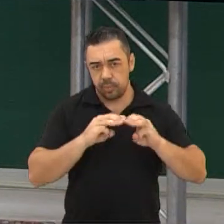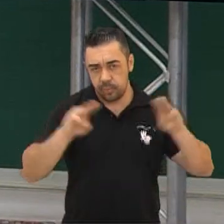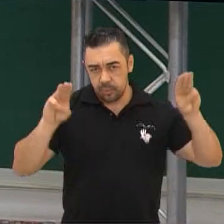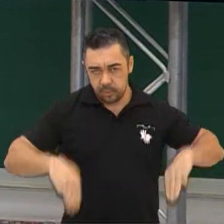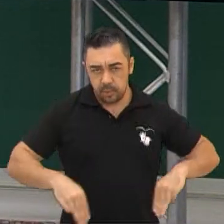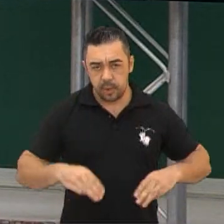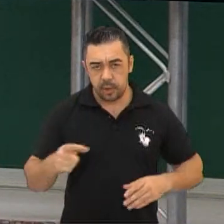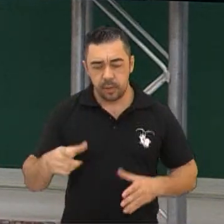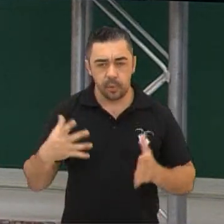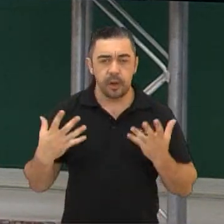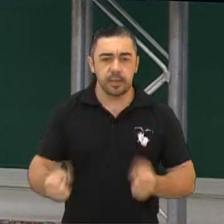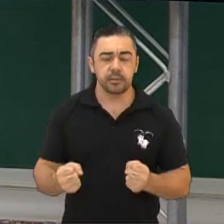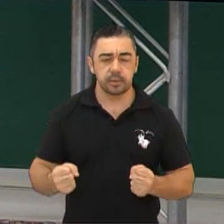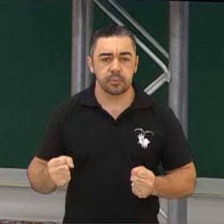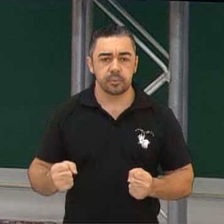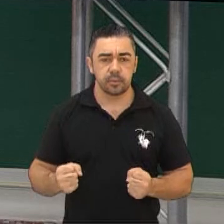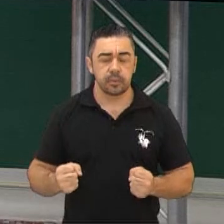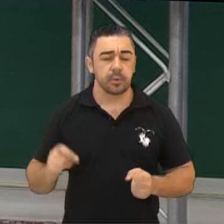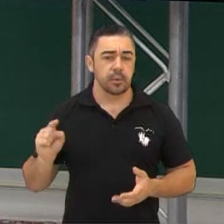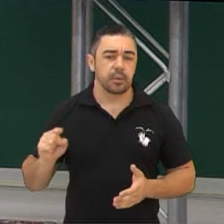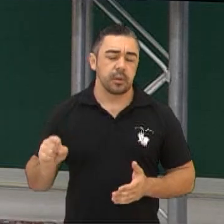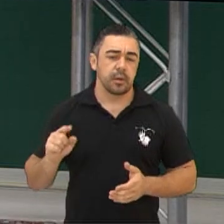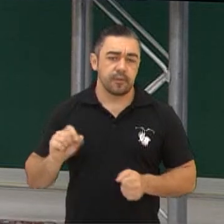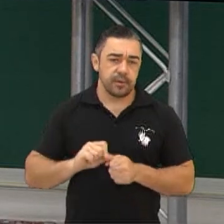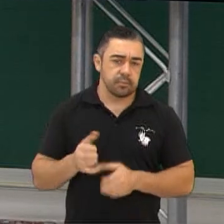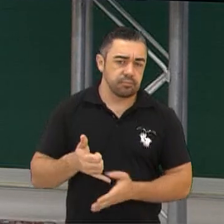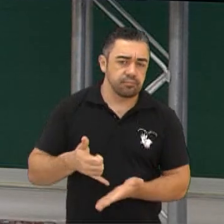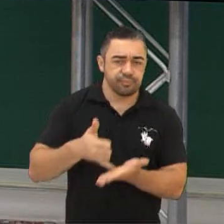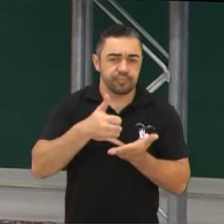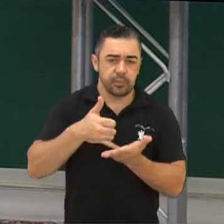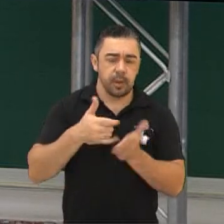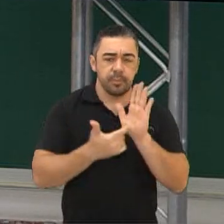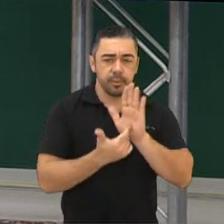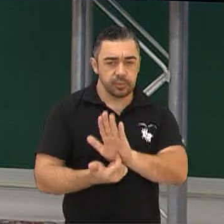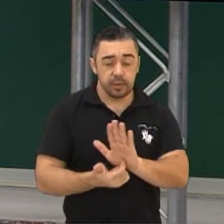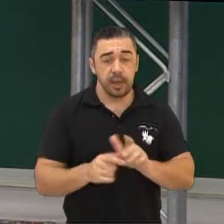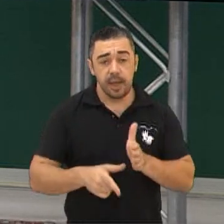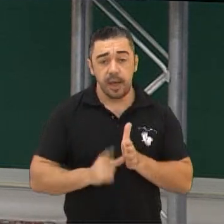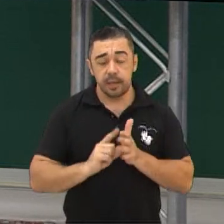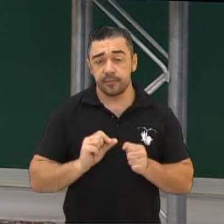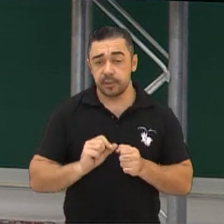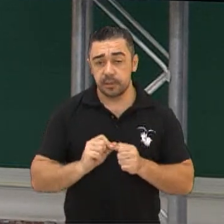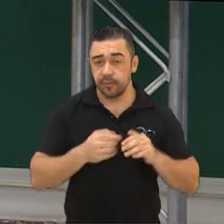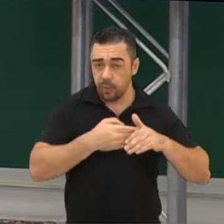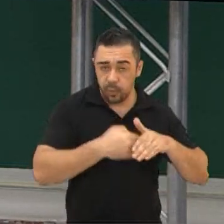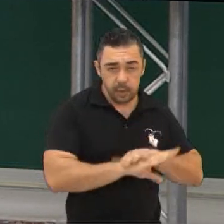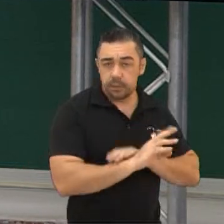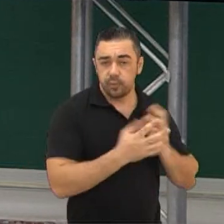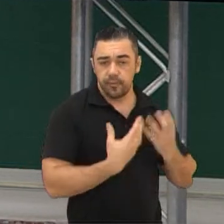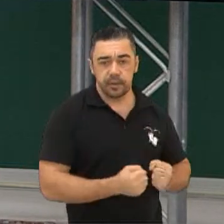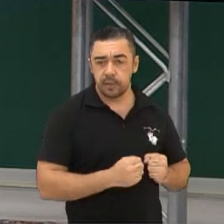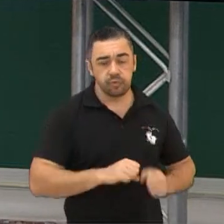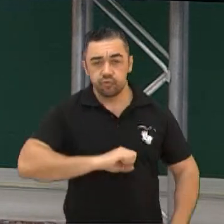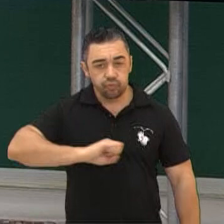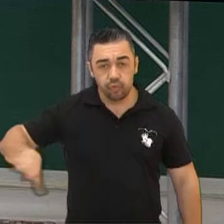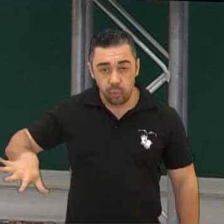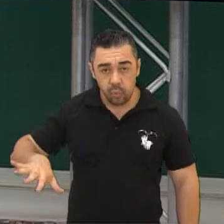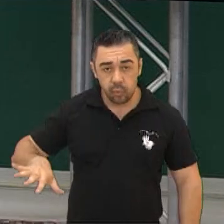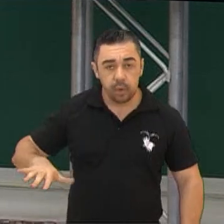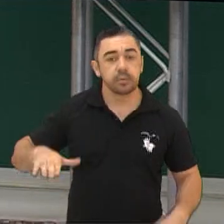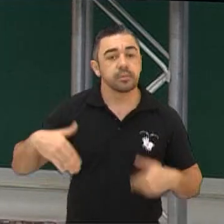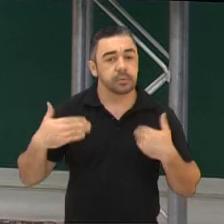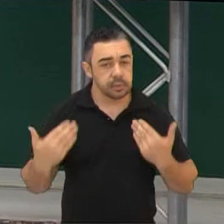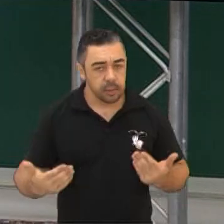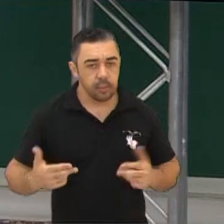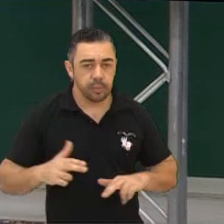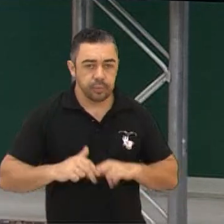fez o aceite dessa obra. Ele fez o aceite dessa obra, só que antes dele fazer o aceite, essa obra foi guardada, não foi aceita e foi jogada fora. Tanto é